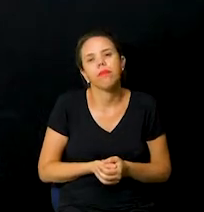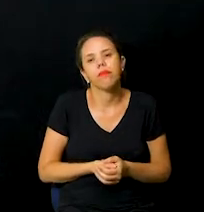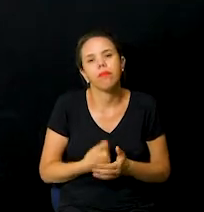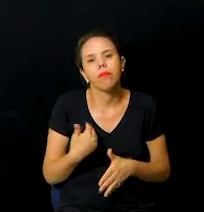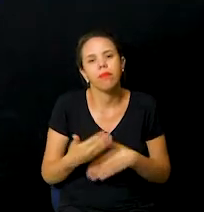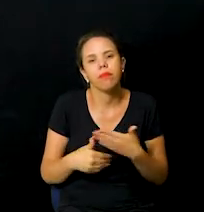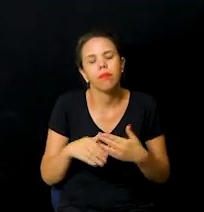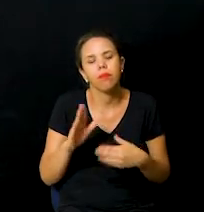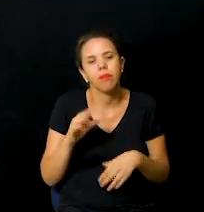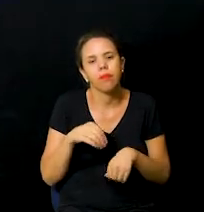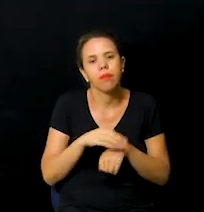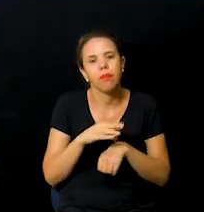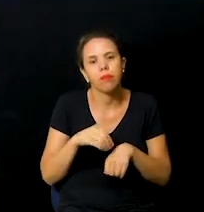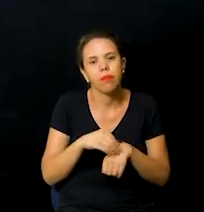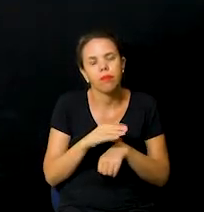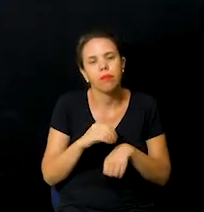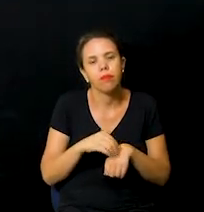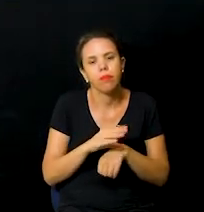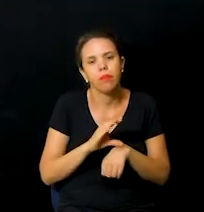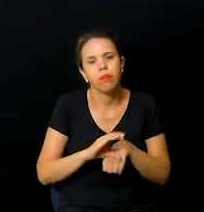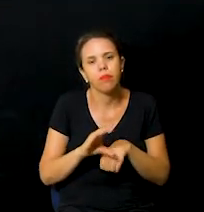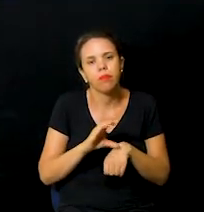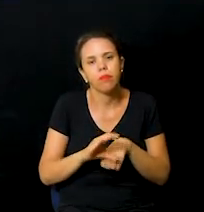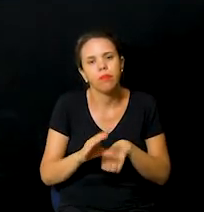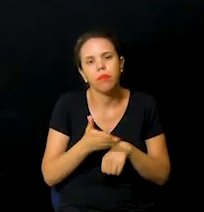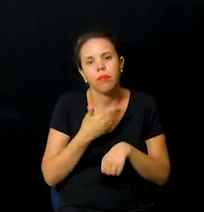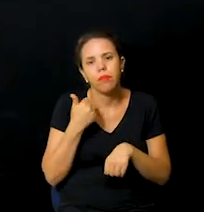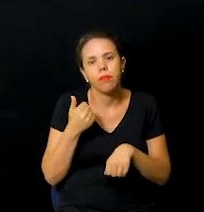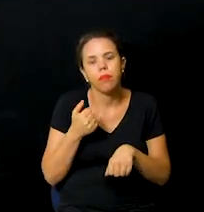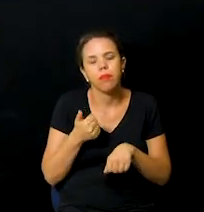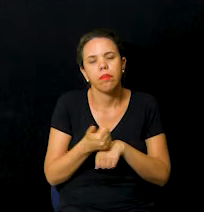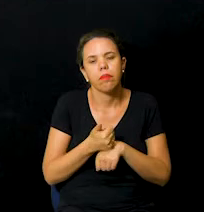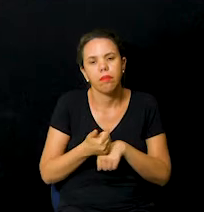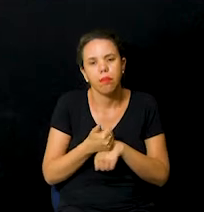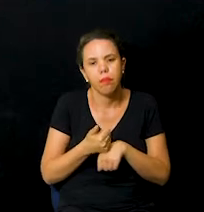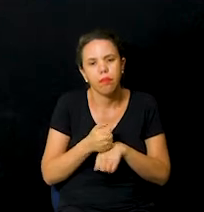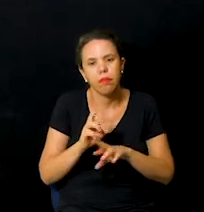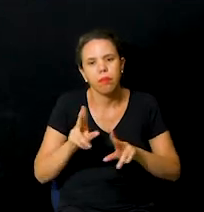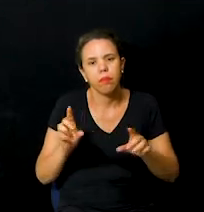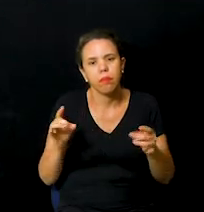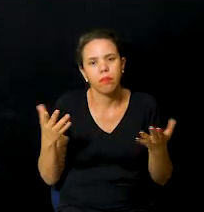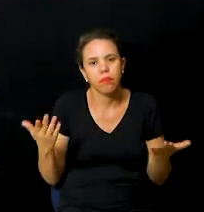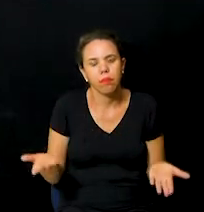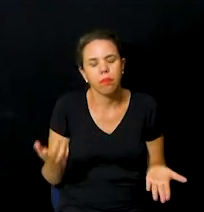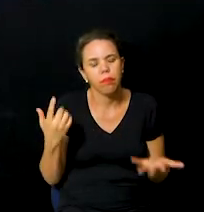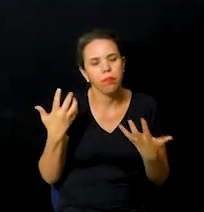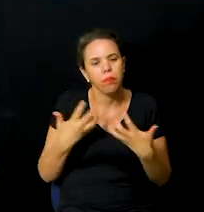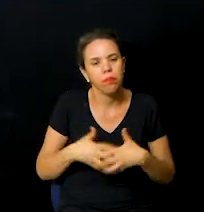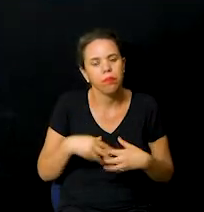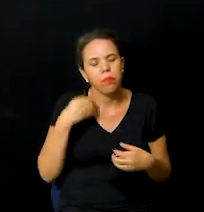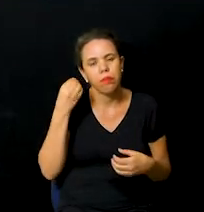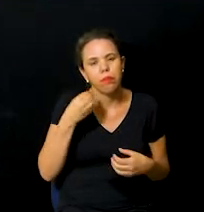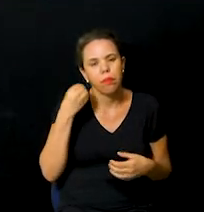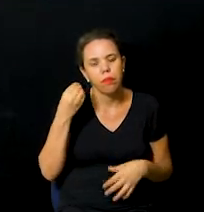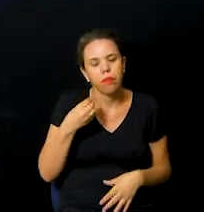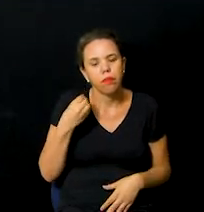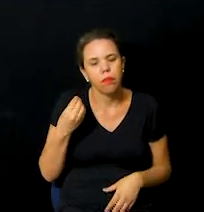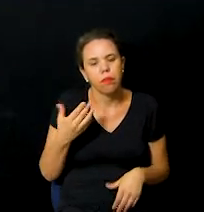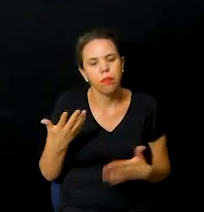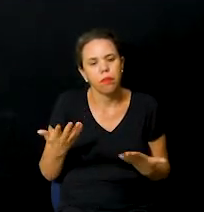preferência, cada vez mais trazendo capacitação para aquilo que você faz, diferencial, pensando